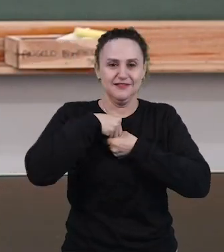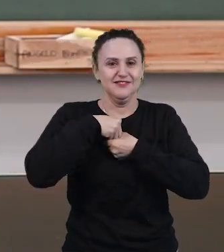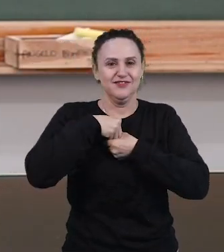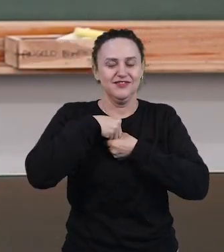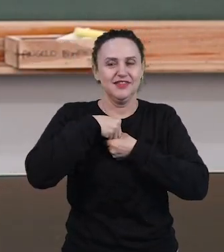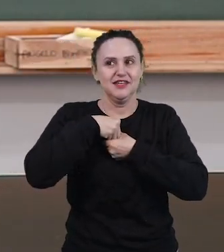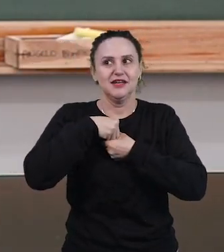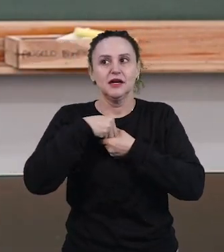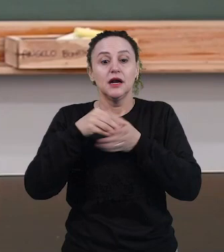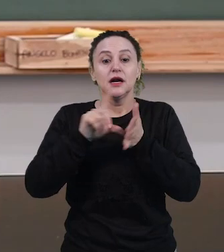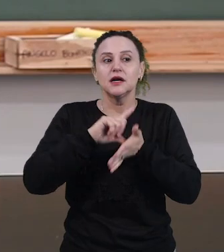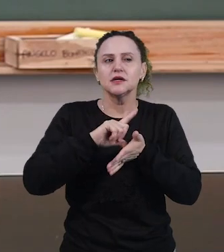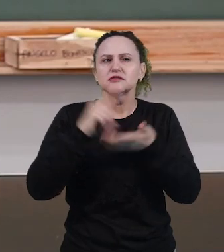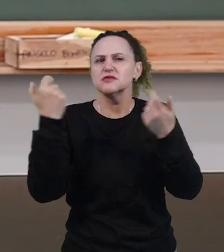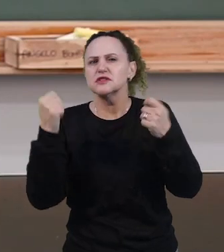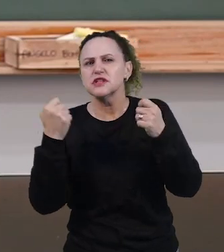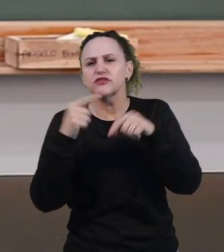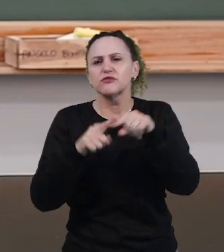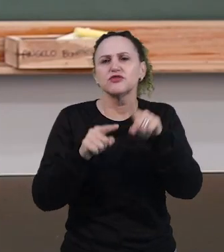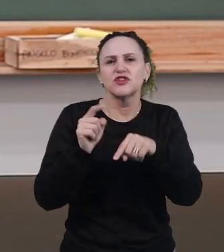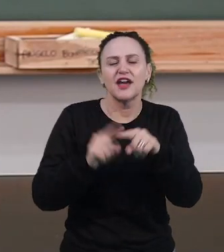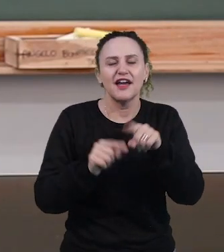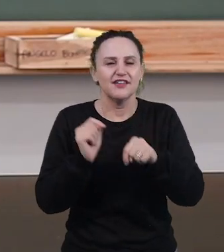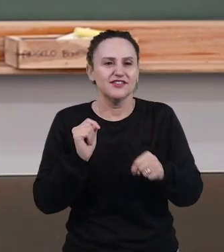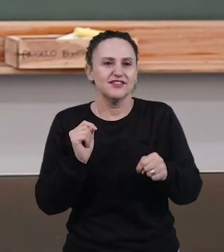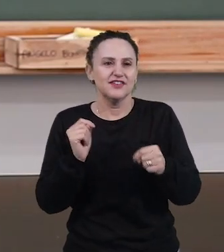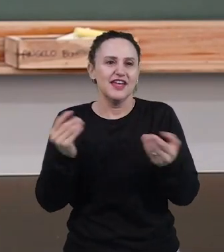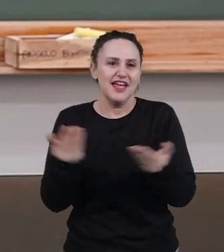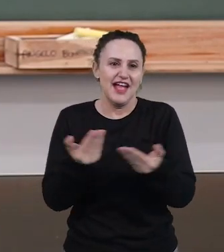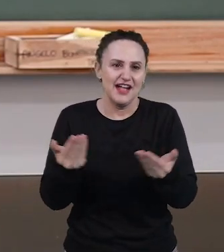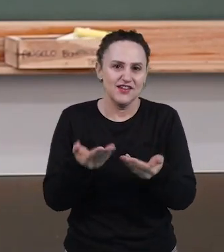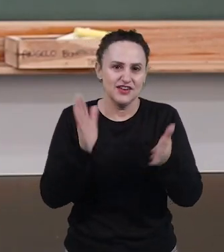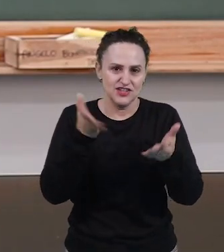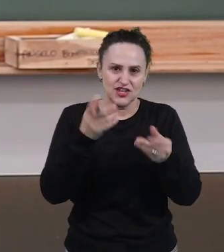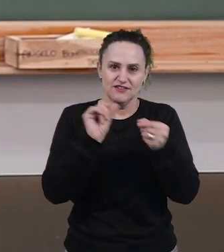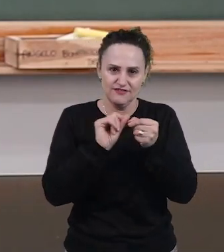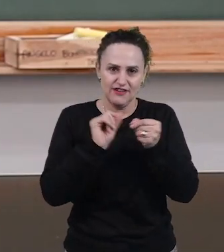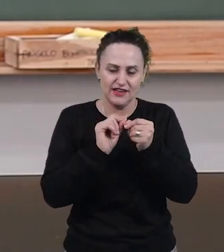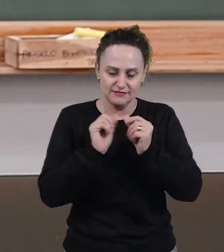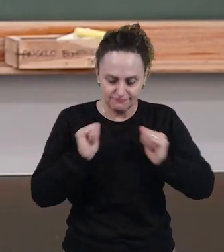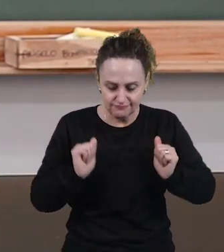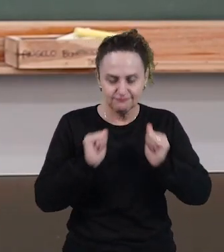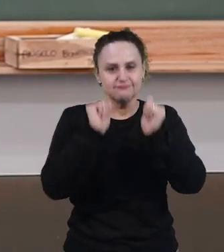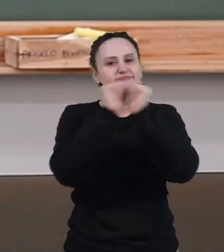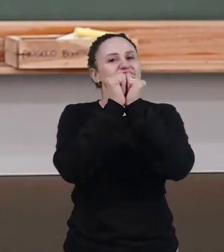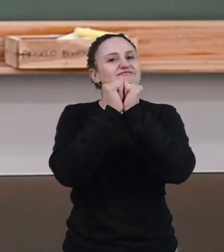precisava muito mais dos objetos, agora eles já começam a fazer parte de mim,